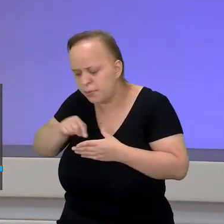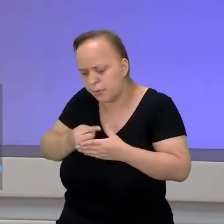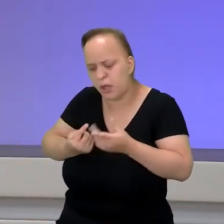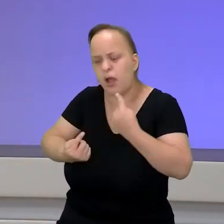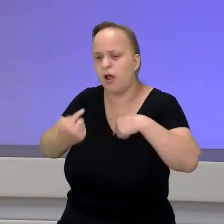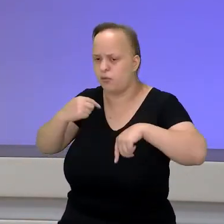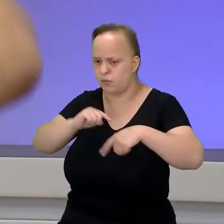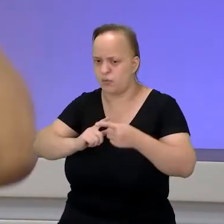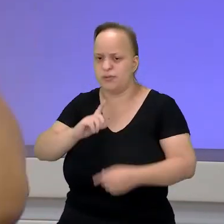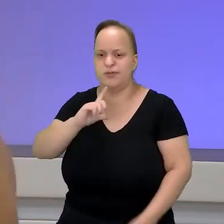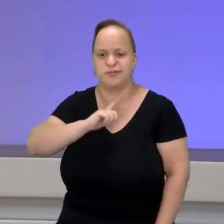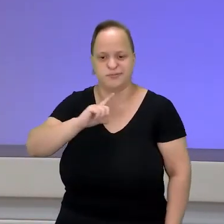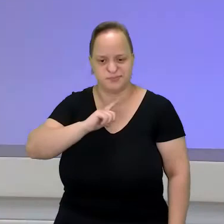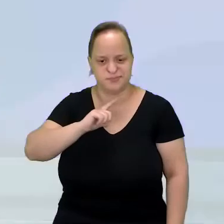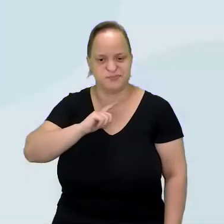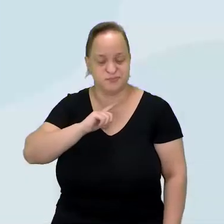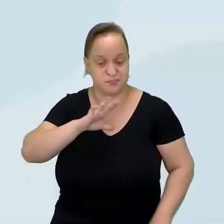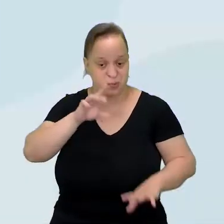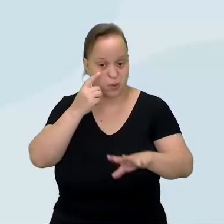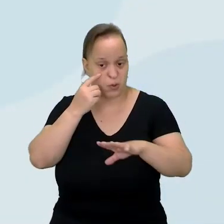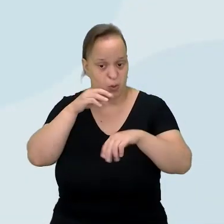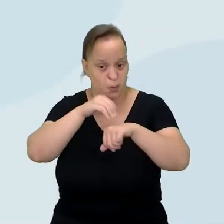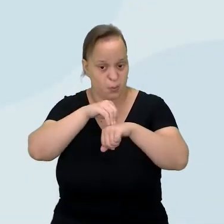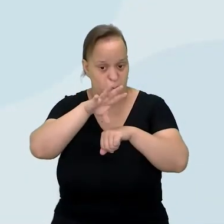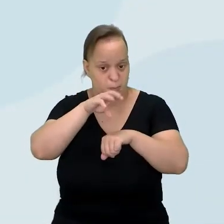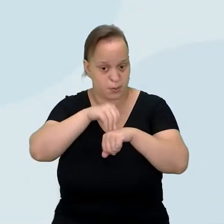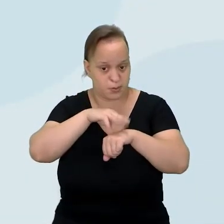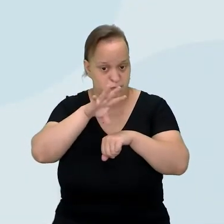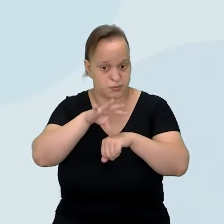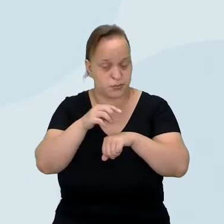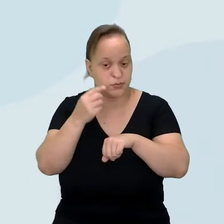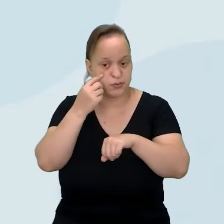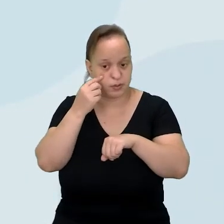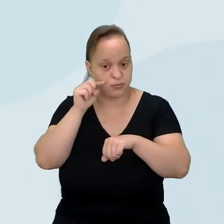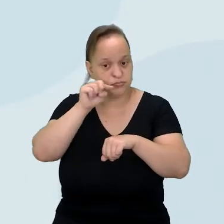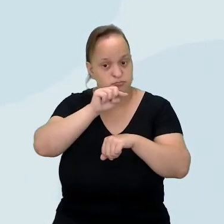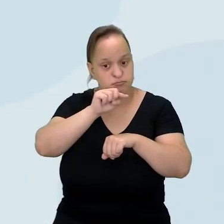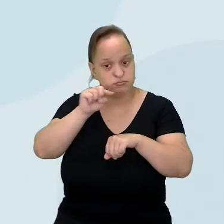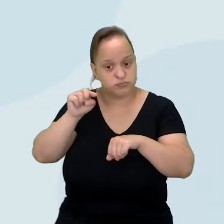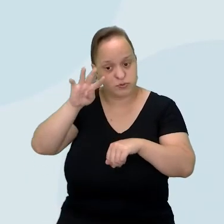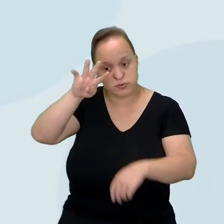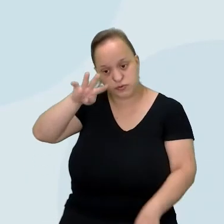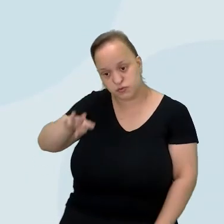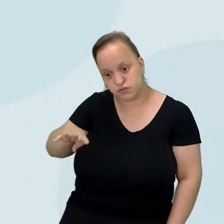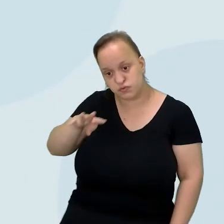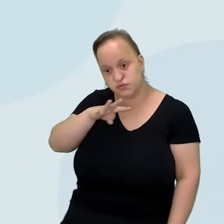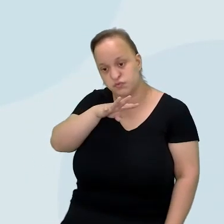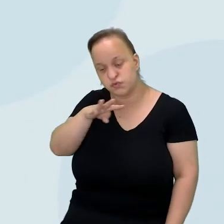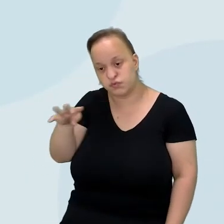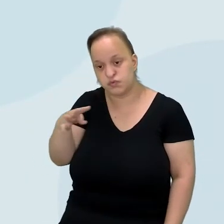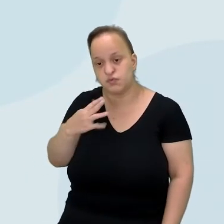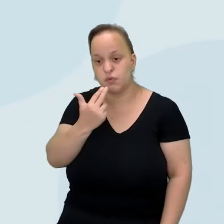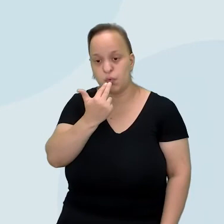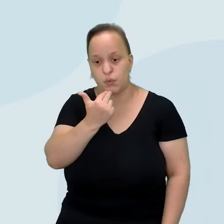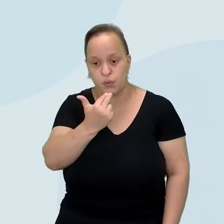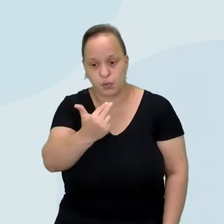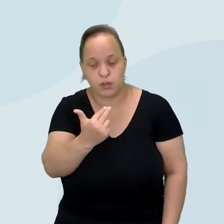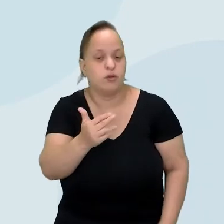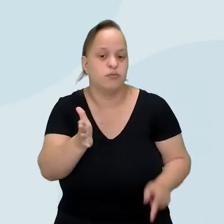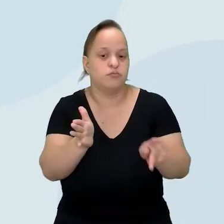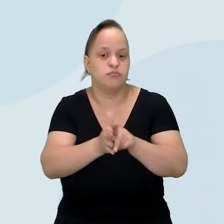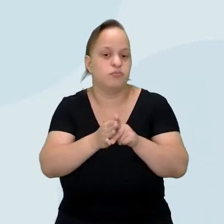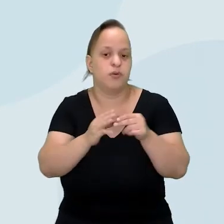tá? Dou a dica aí para vocês de construir uma tabela nutricional sobre o feijão aí depois para